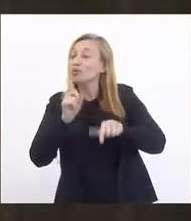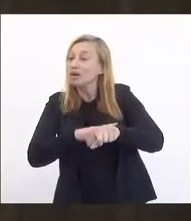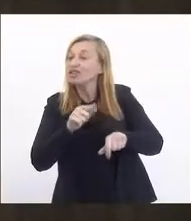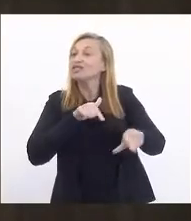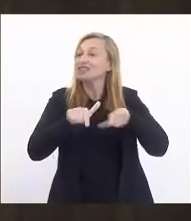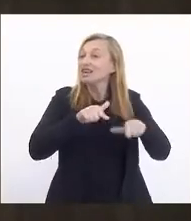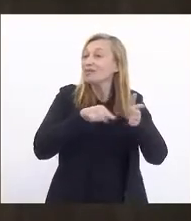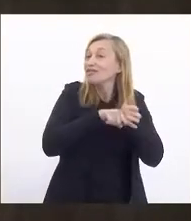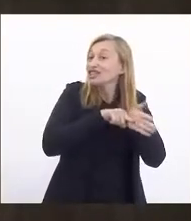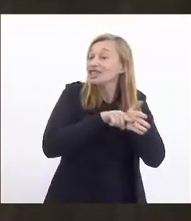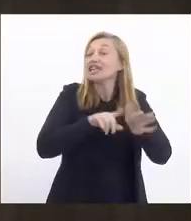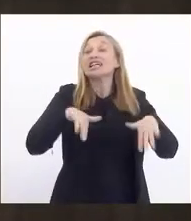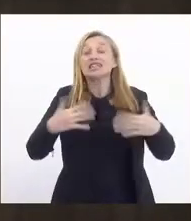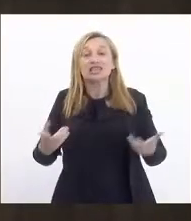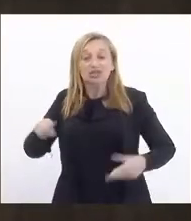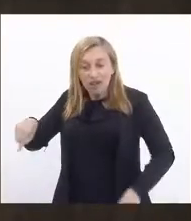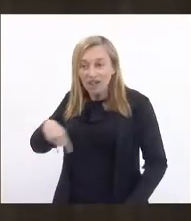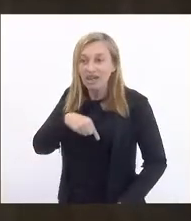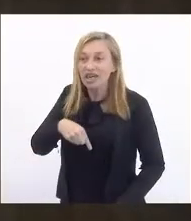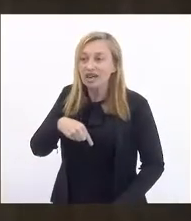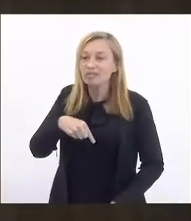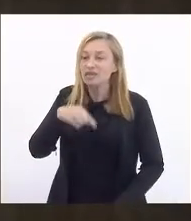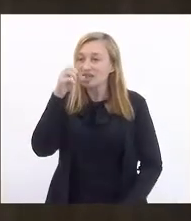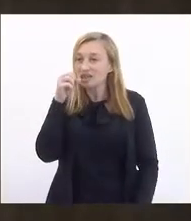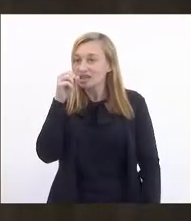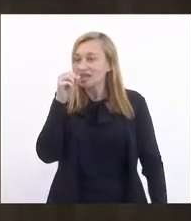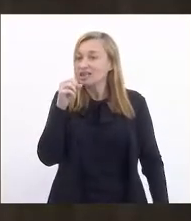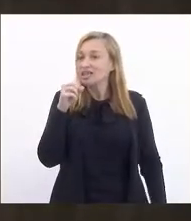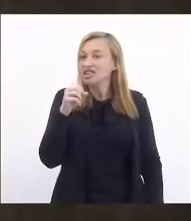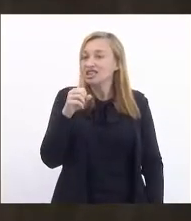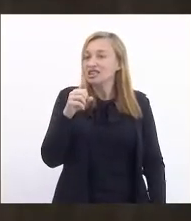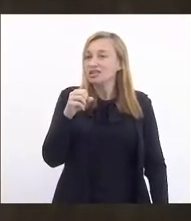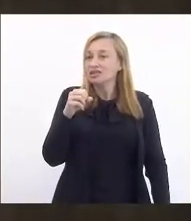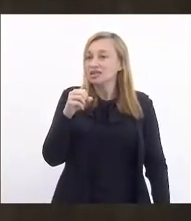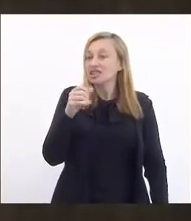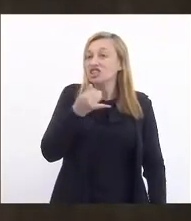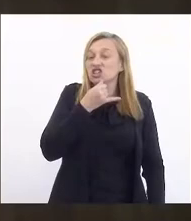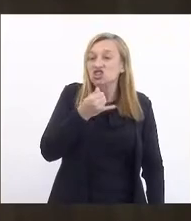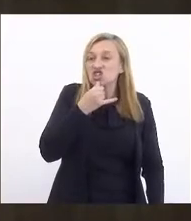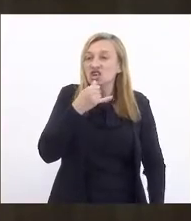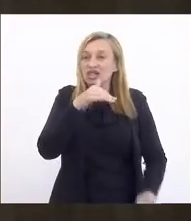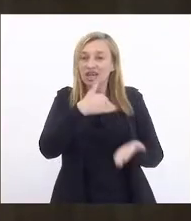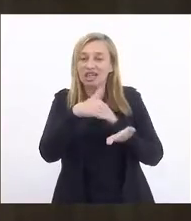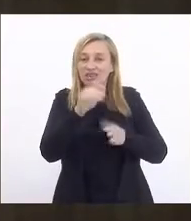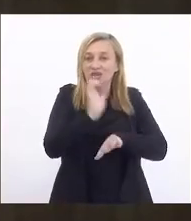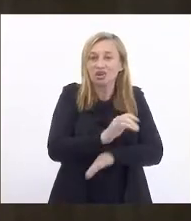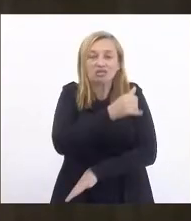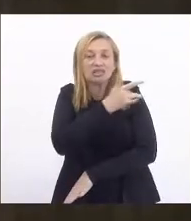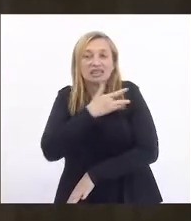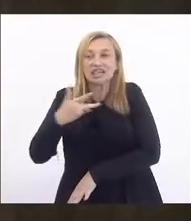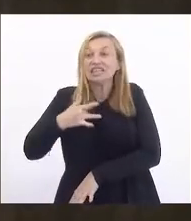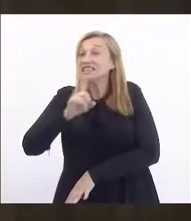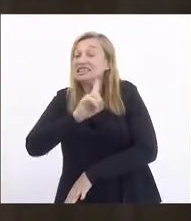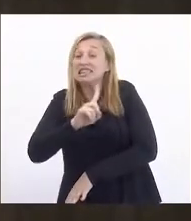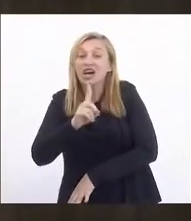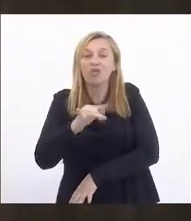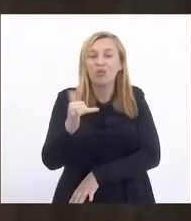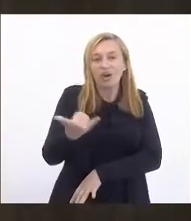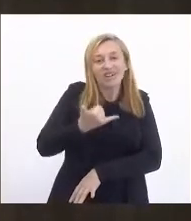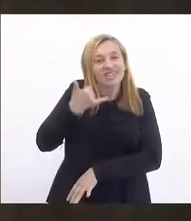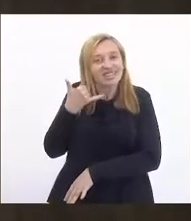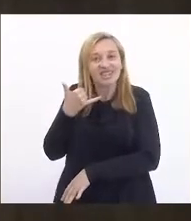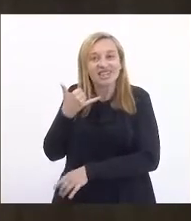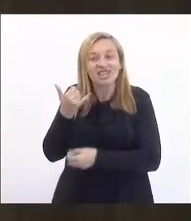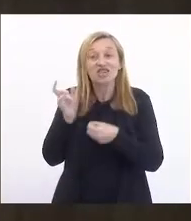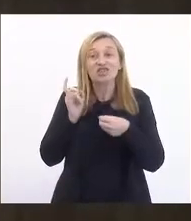fiscalização então fica aqui o meu repúdio ao Secretário Estadual de Saúde por não nos atender e